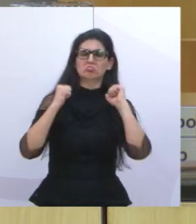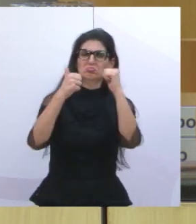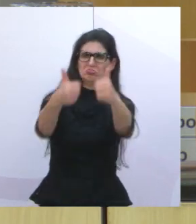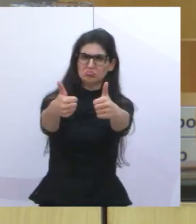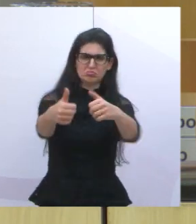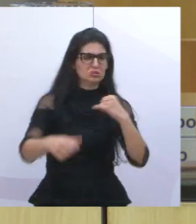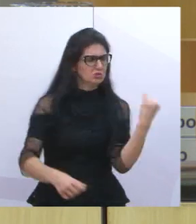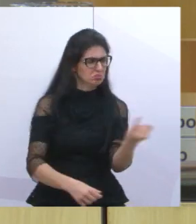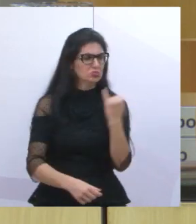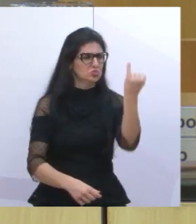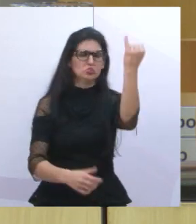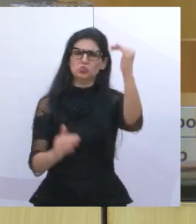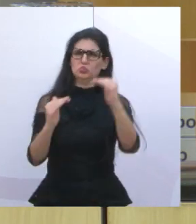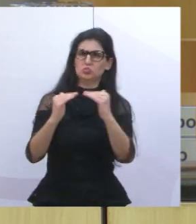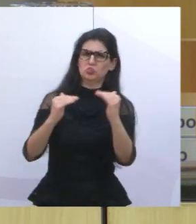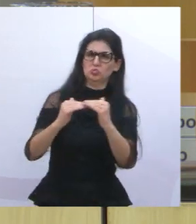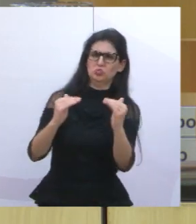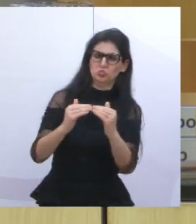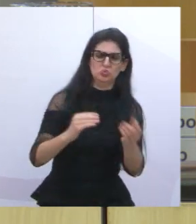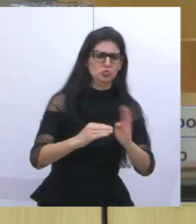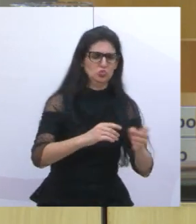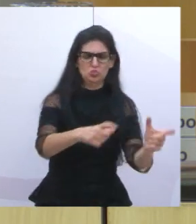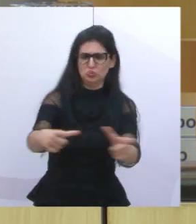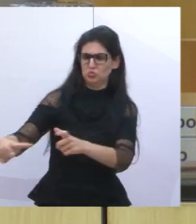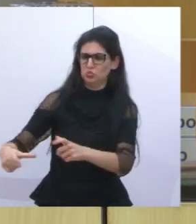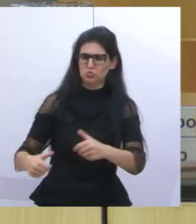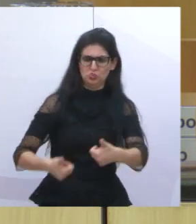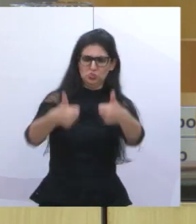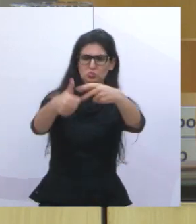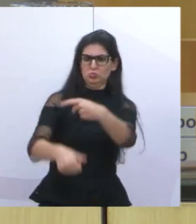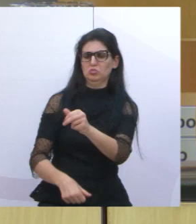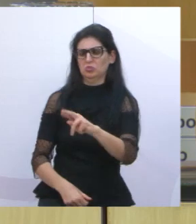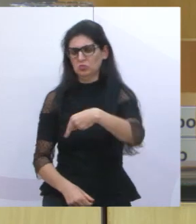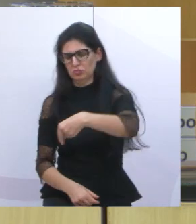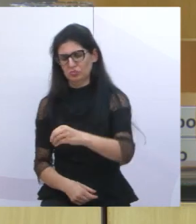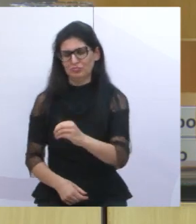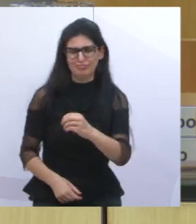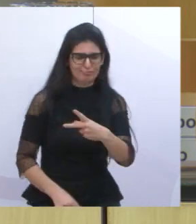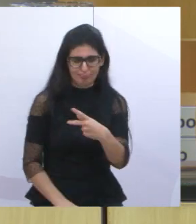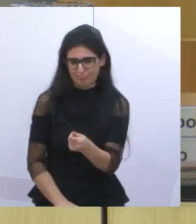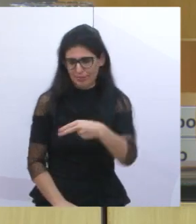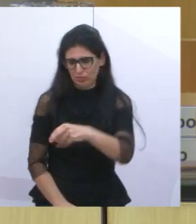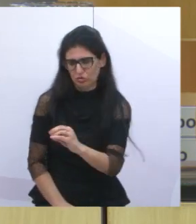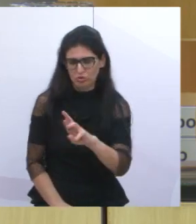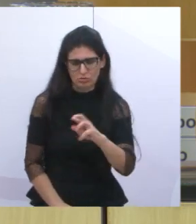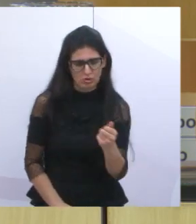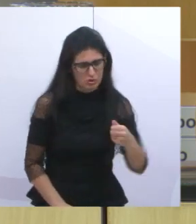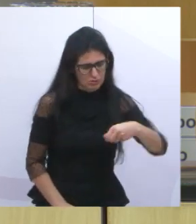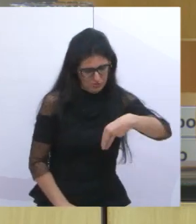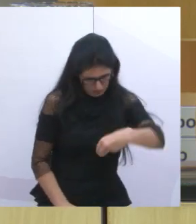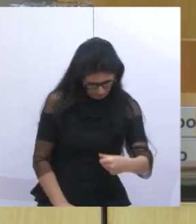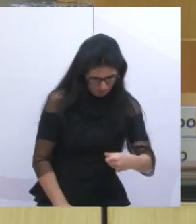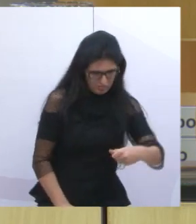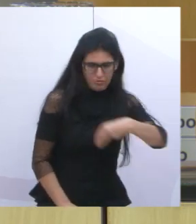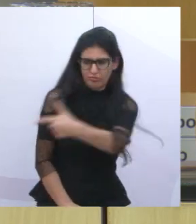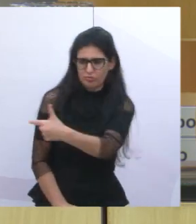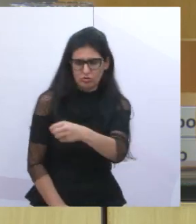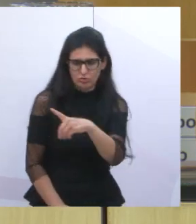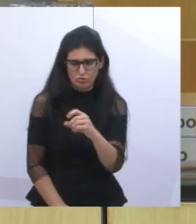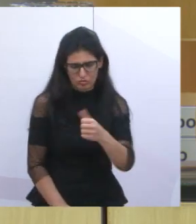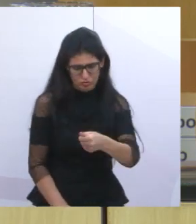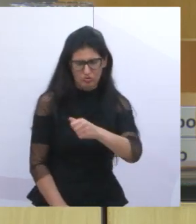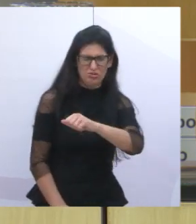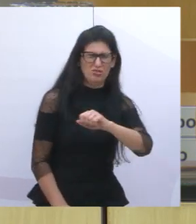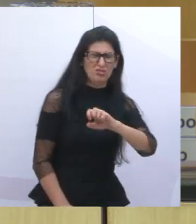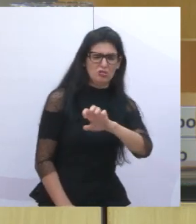Temos aí vários bairros sendo beneficiados, Panorama, 22 de Abril, Igarapés, Bela Vista, 1º